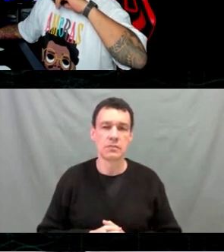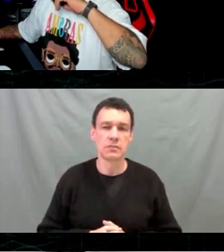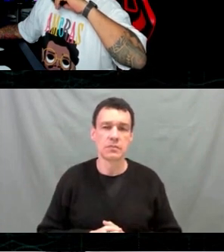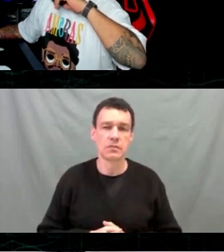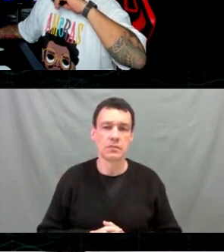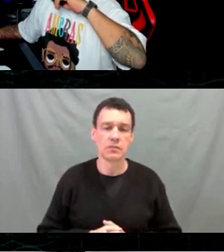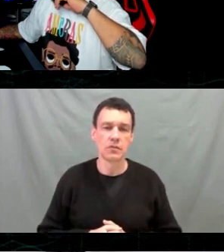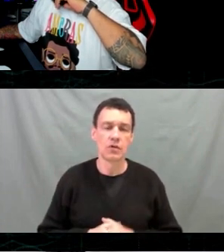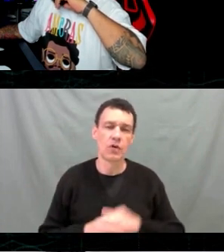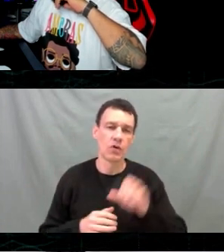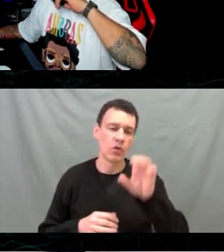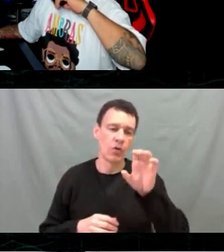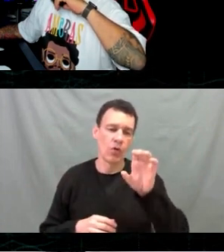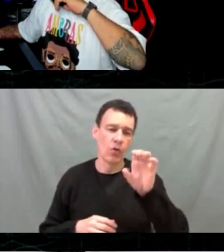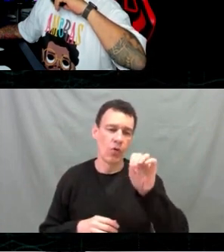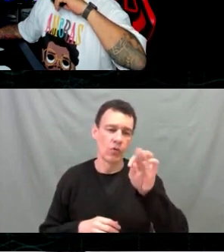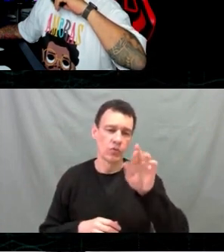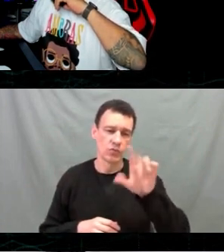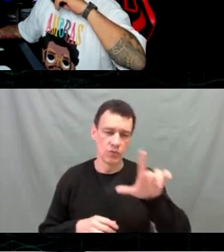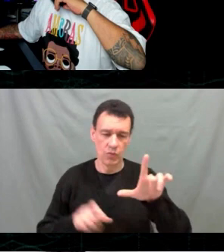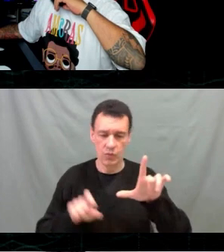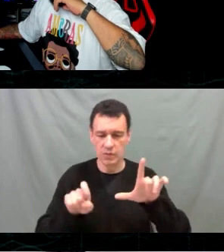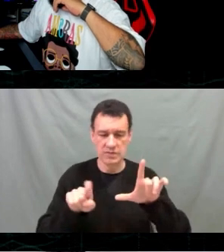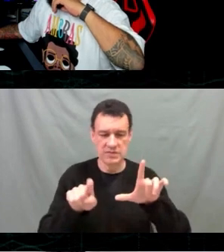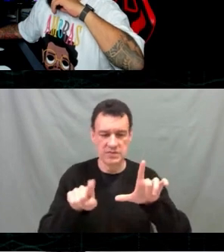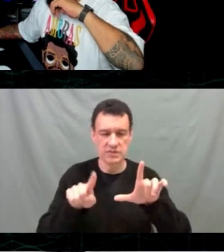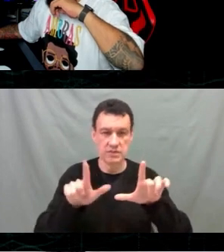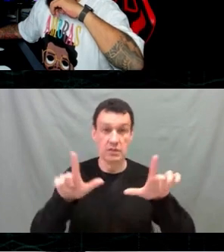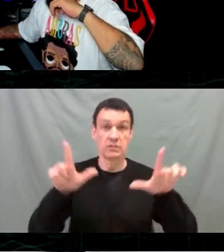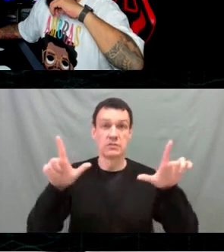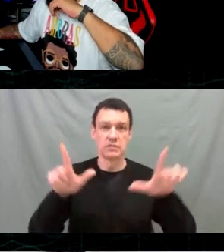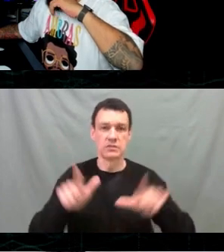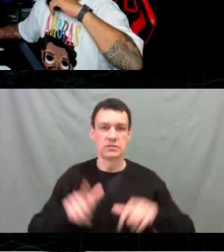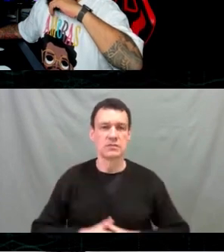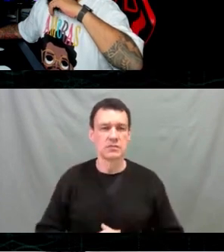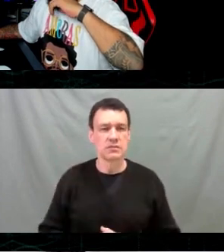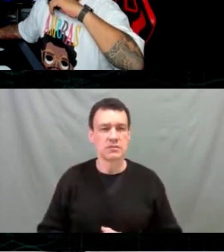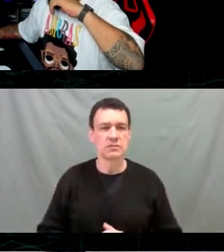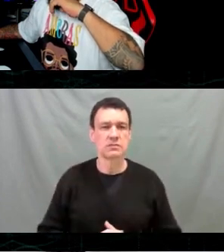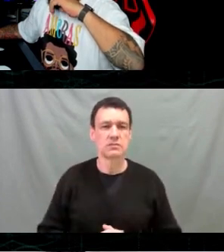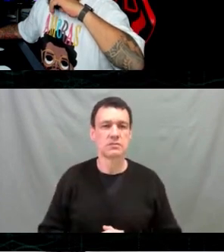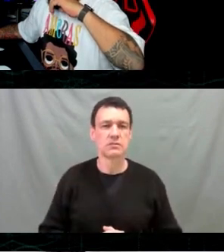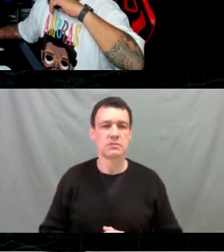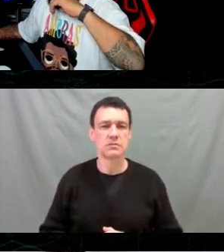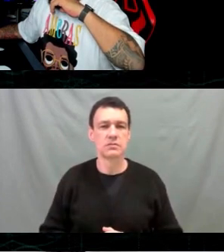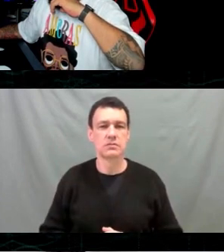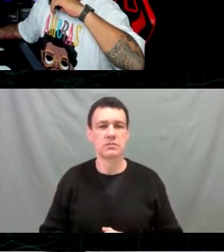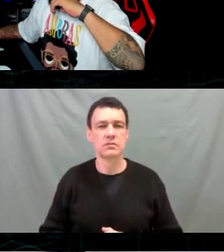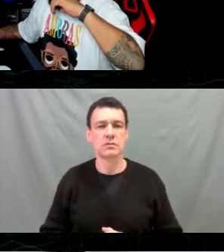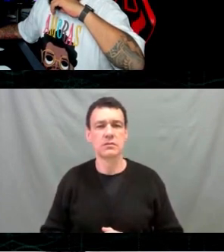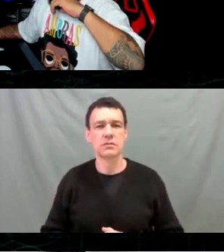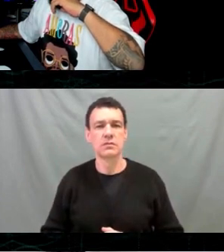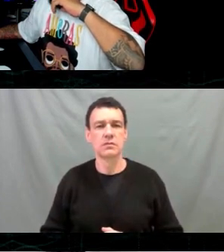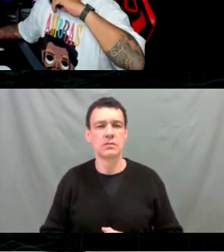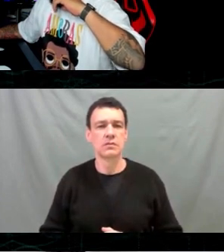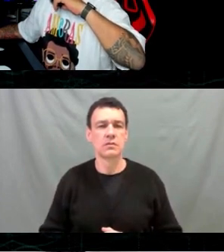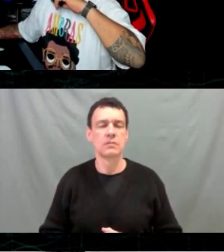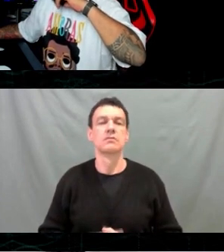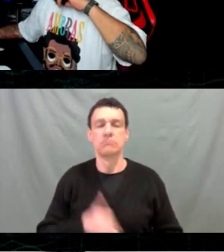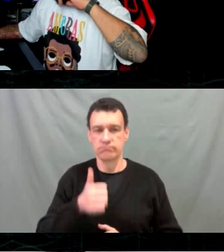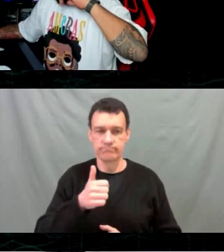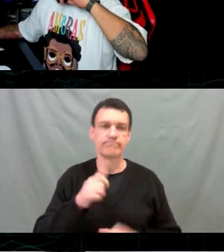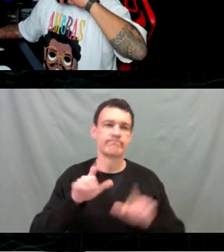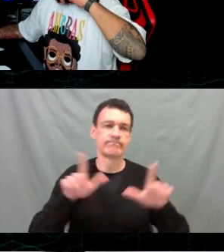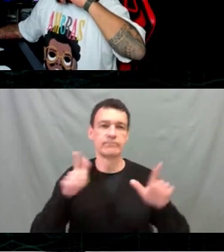Mal eu acho que vai quem foi o homem que é um pouquinho o chefe melhorou aí mas por que alguém sabe com quem esse daí ai